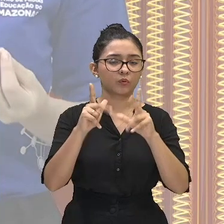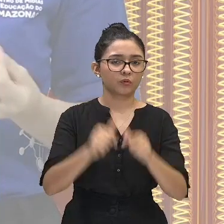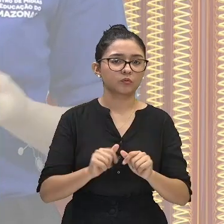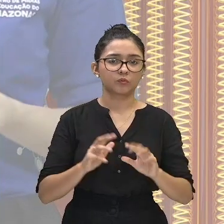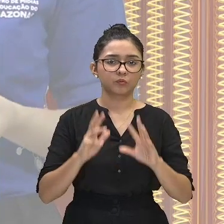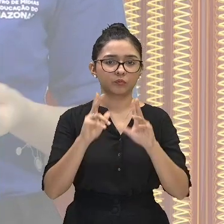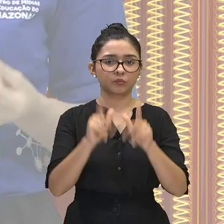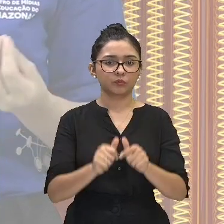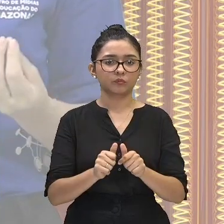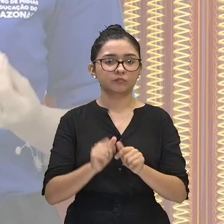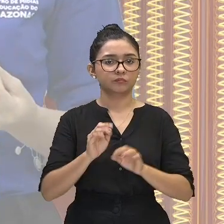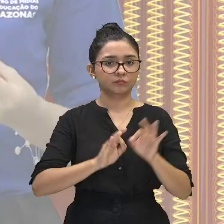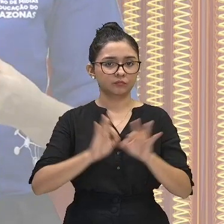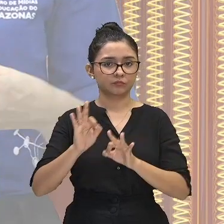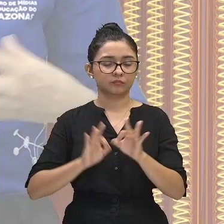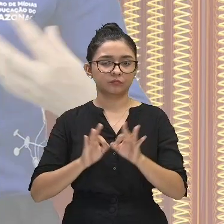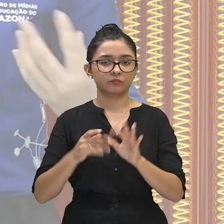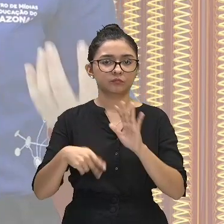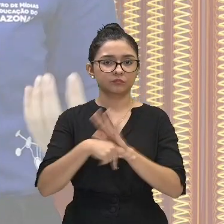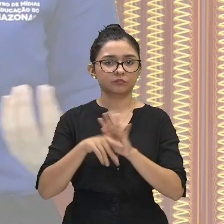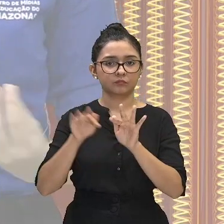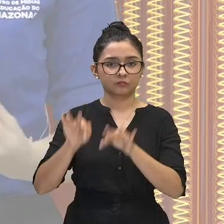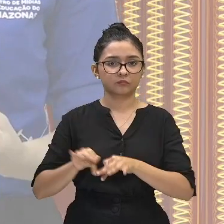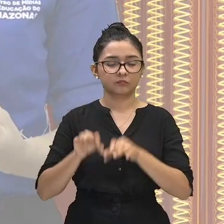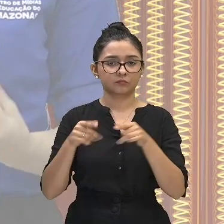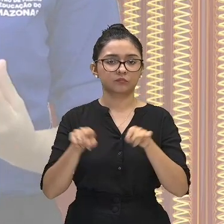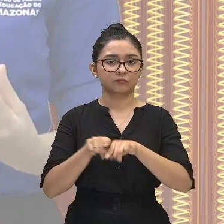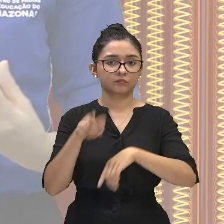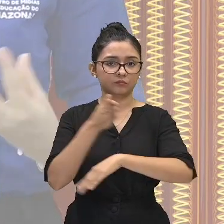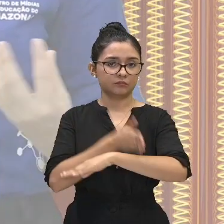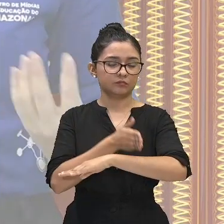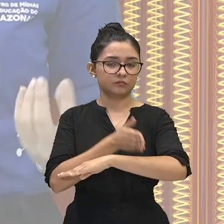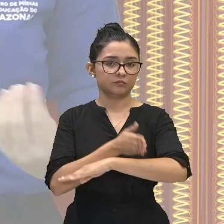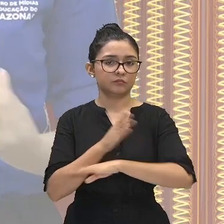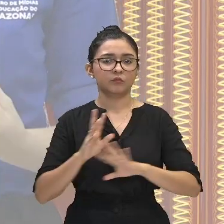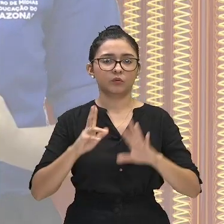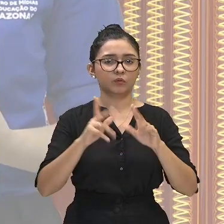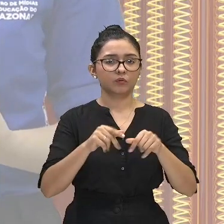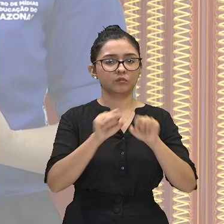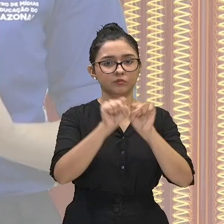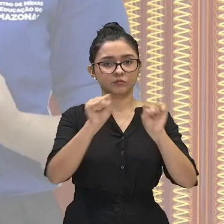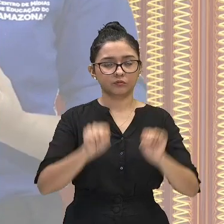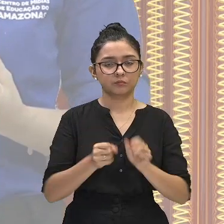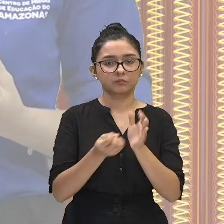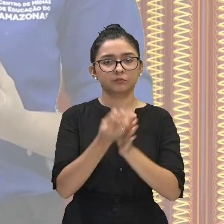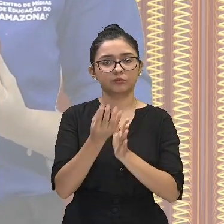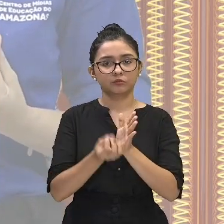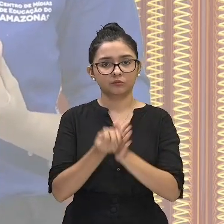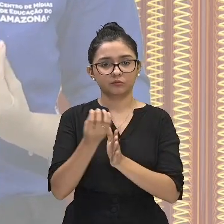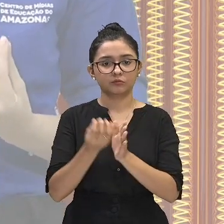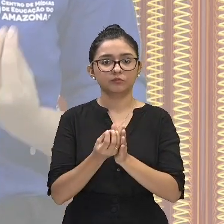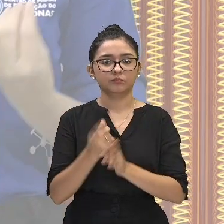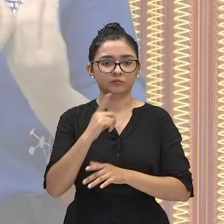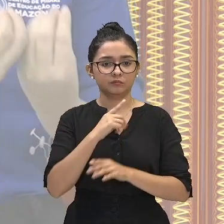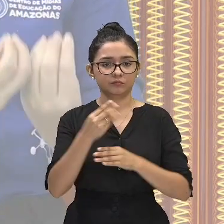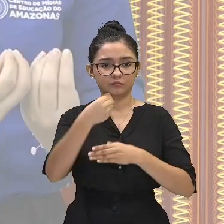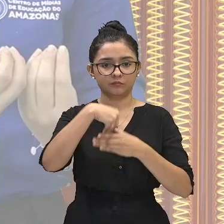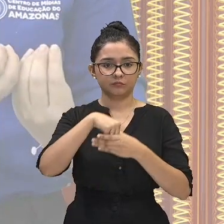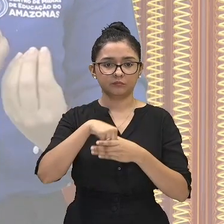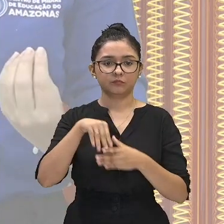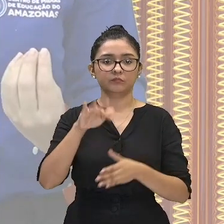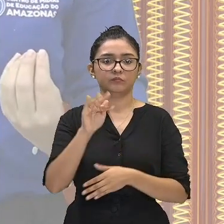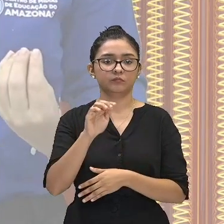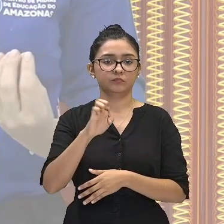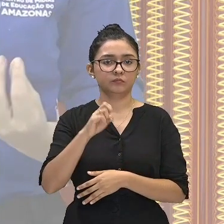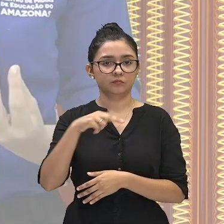vida do feudalismo, da Idade Média. Todo o sistema produtivo está estabelecido no